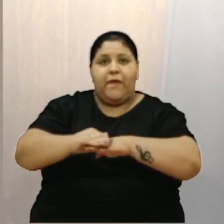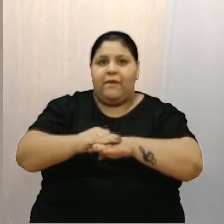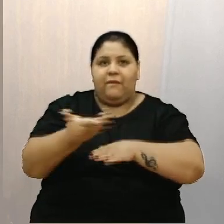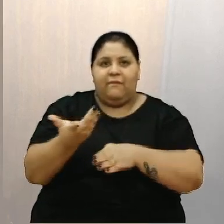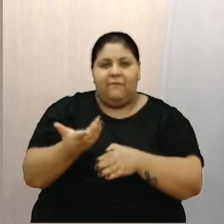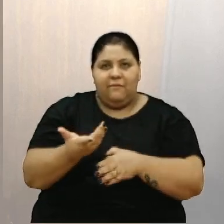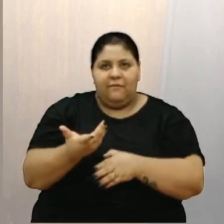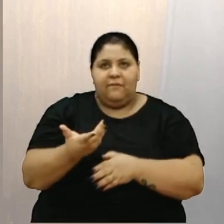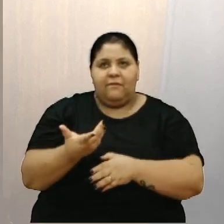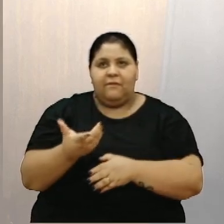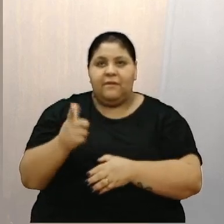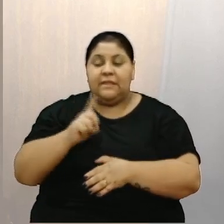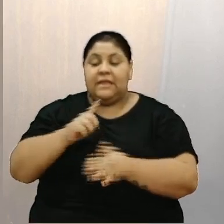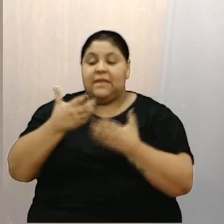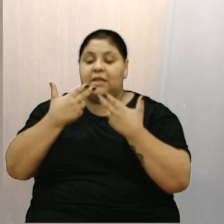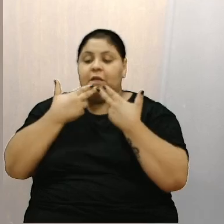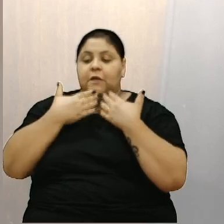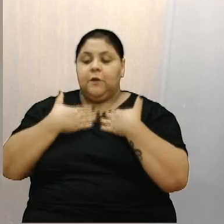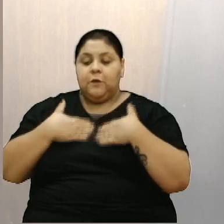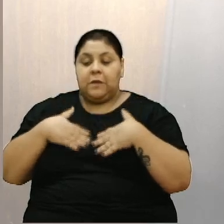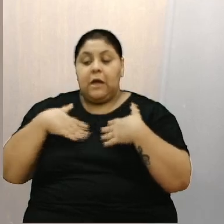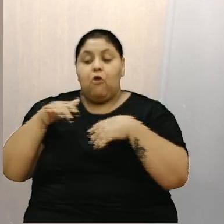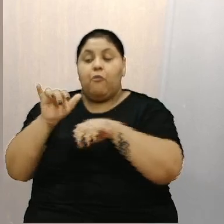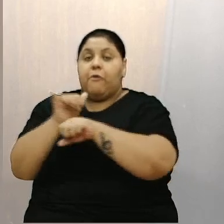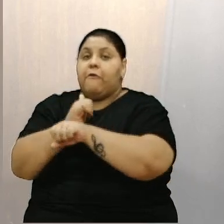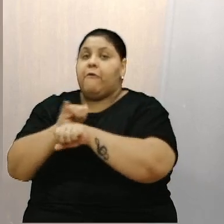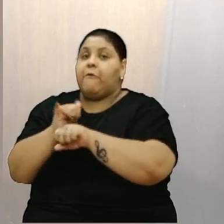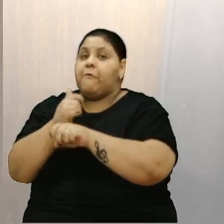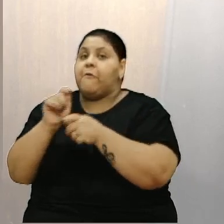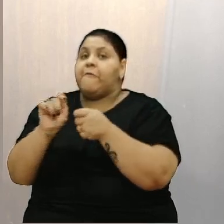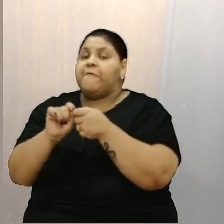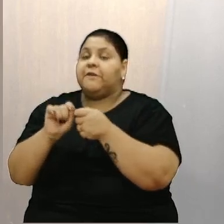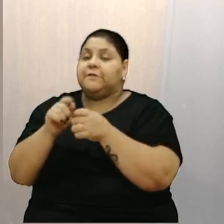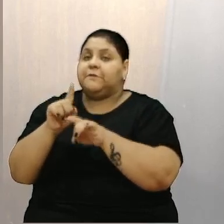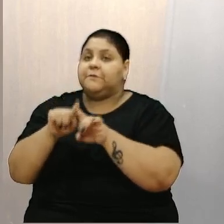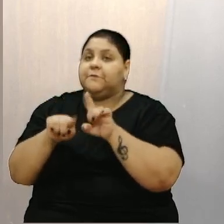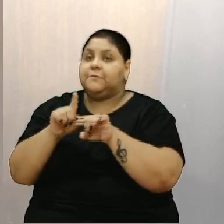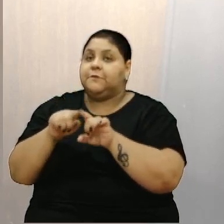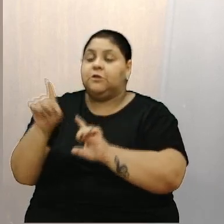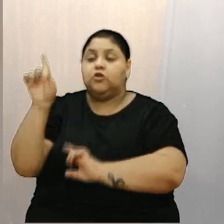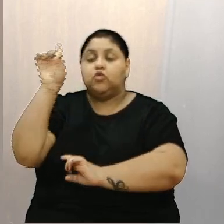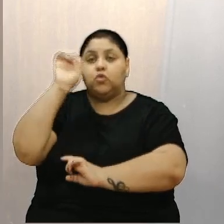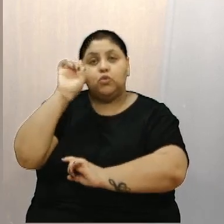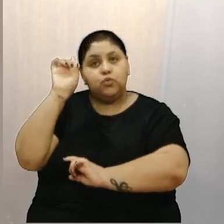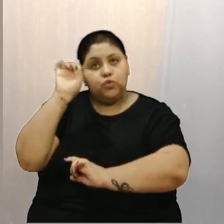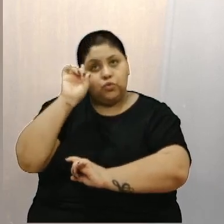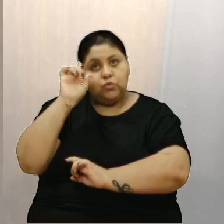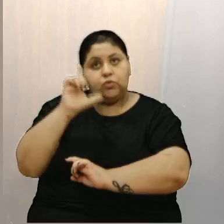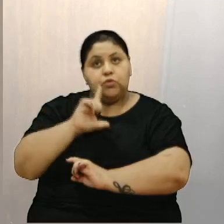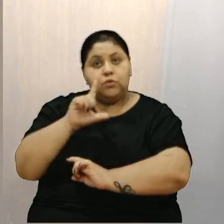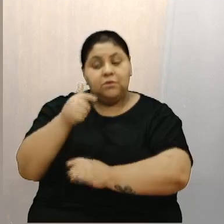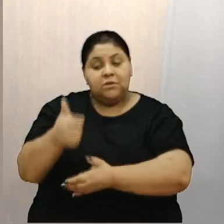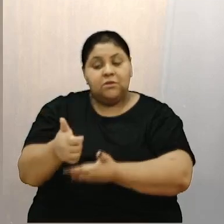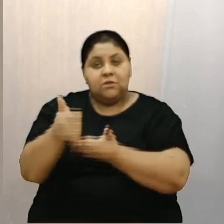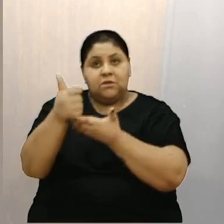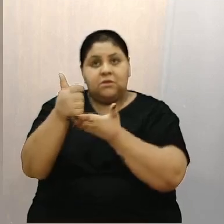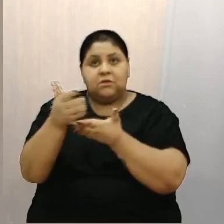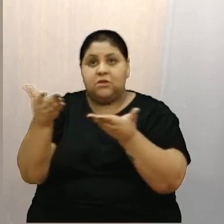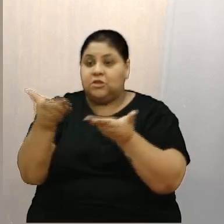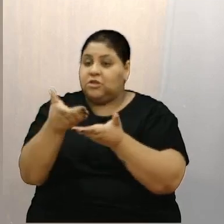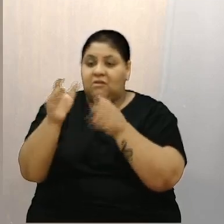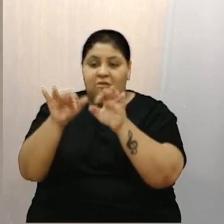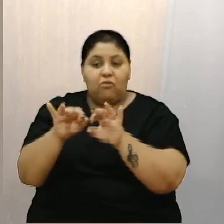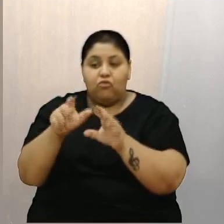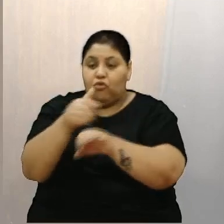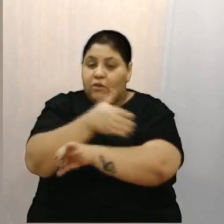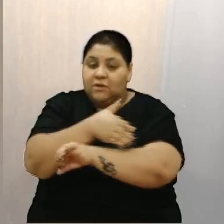desespero. Tem que ter calma, tem que ter estratégia, tem que fazer as coisas... diariamente, tem que dar suporte, porque já acabou com todas as